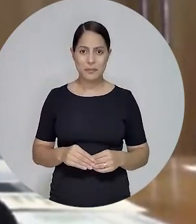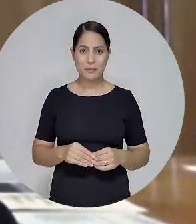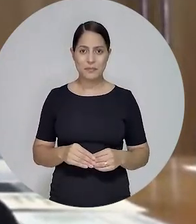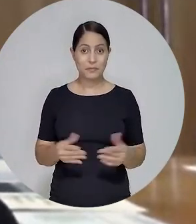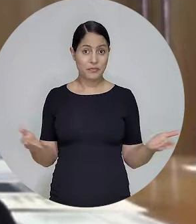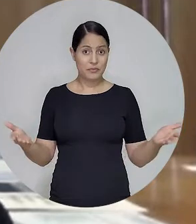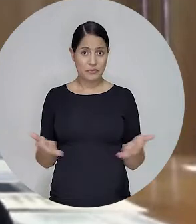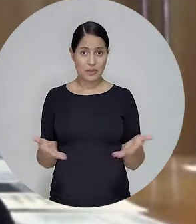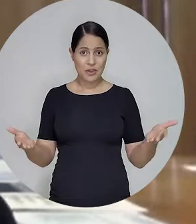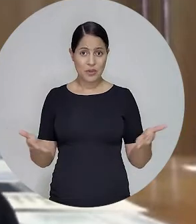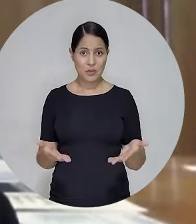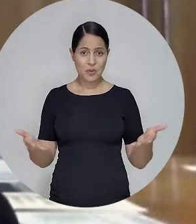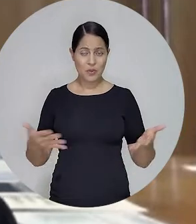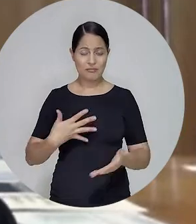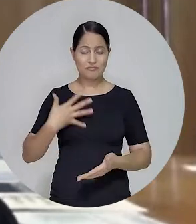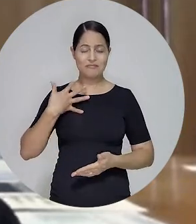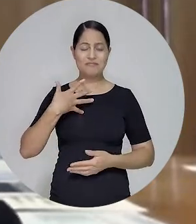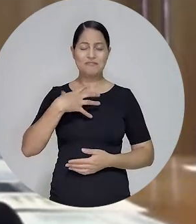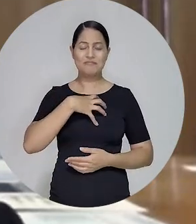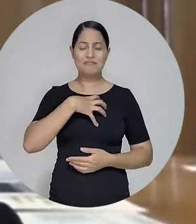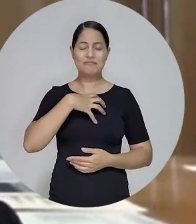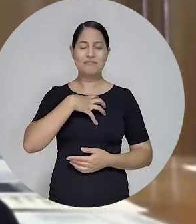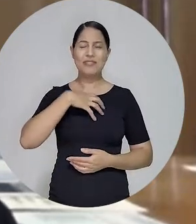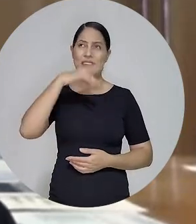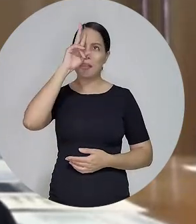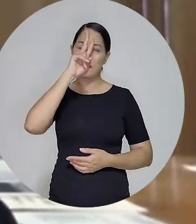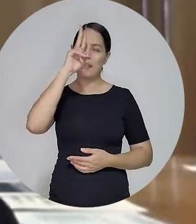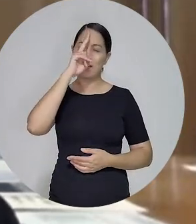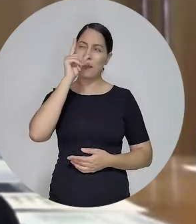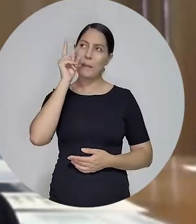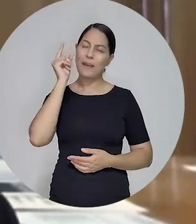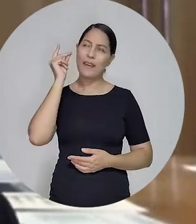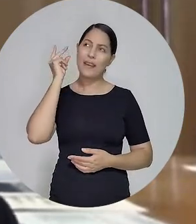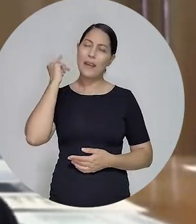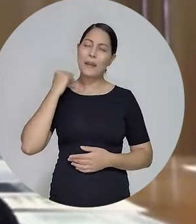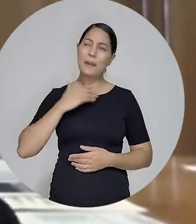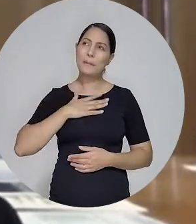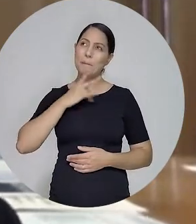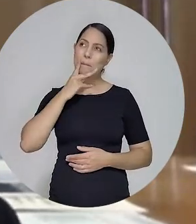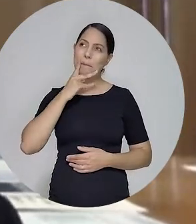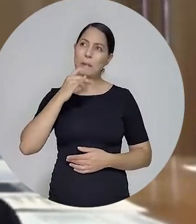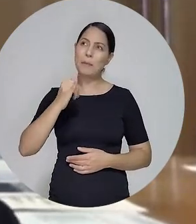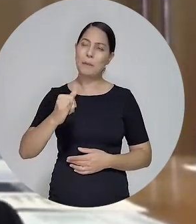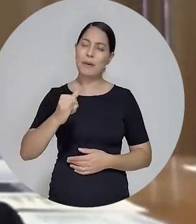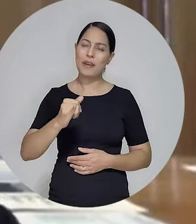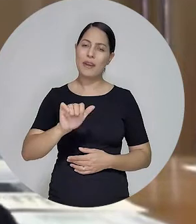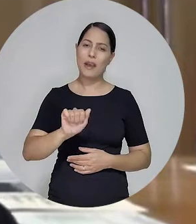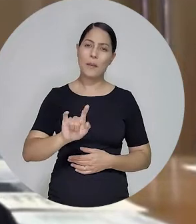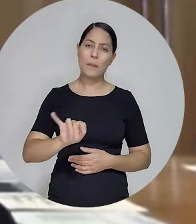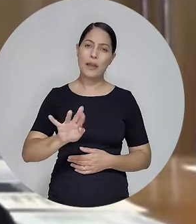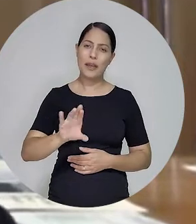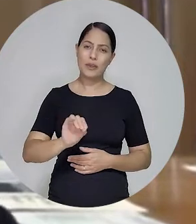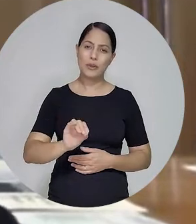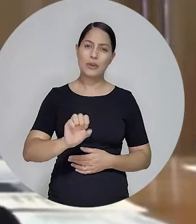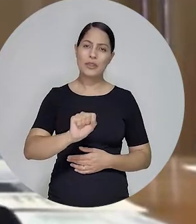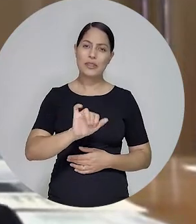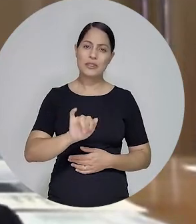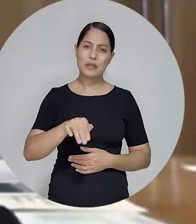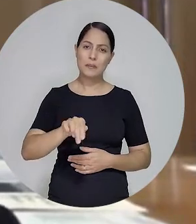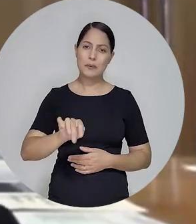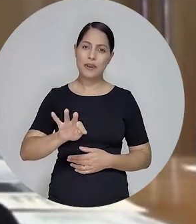desta honraria, recordei da minha infância. Com meu pai, Alberto Simonetti Cabral